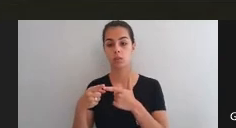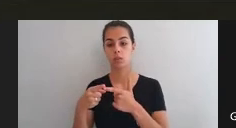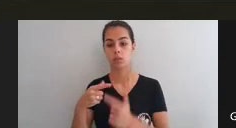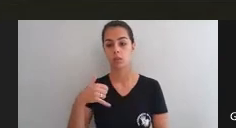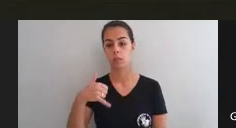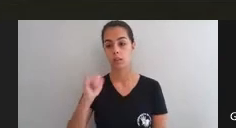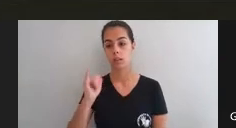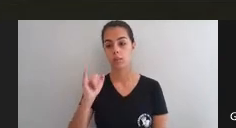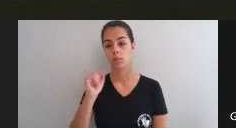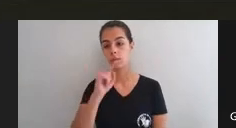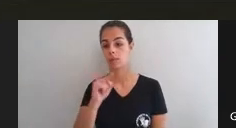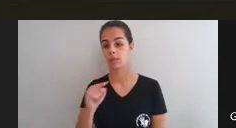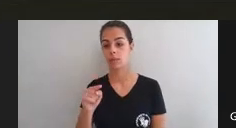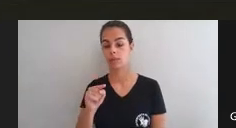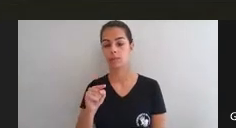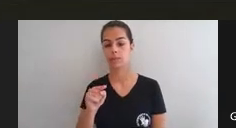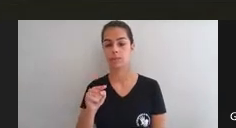YZ.